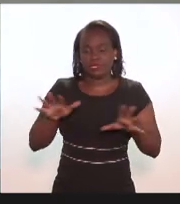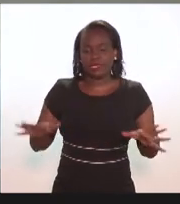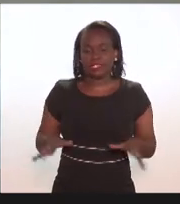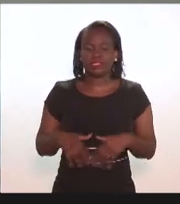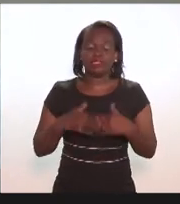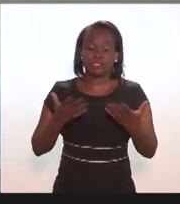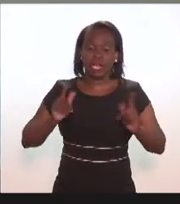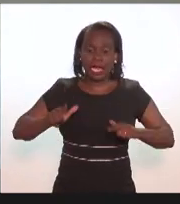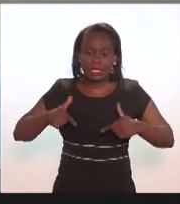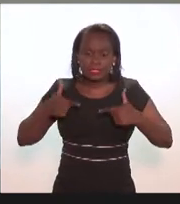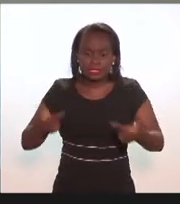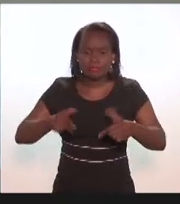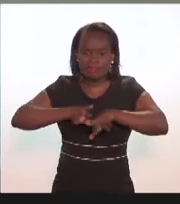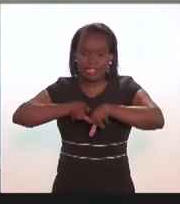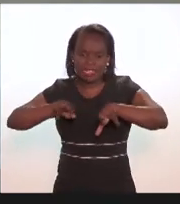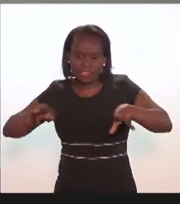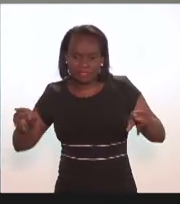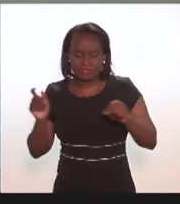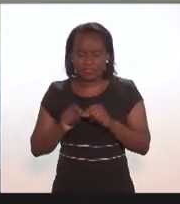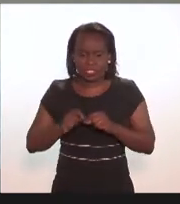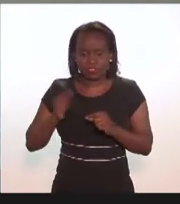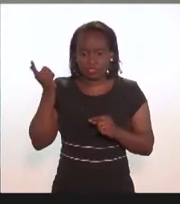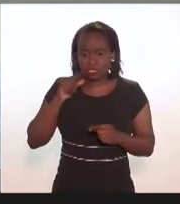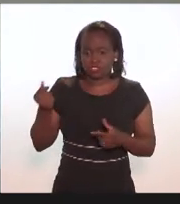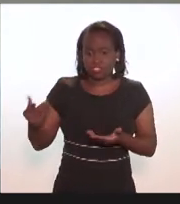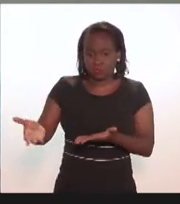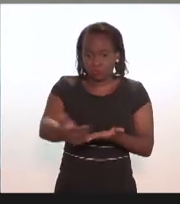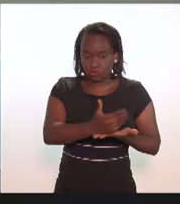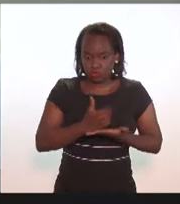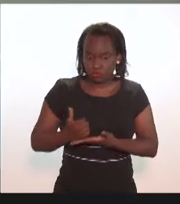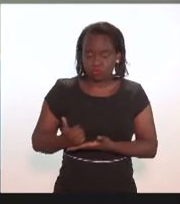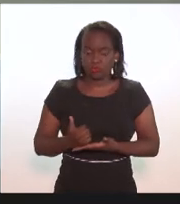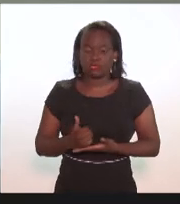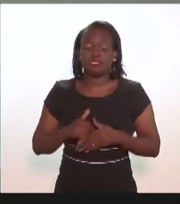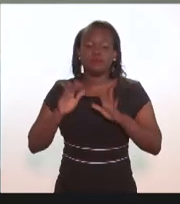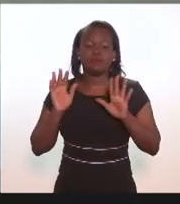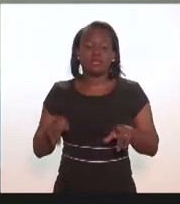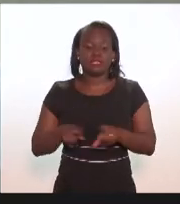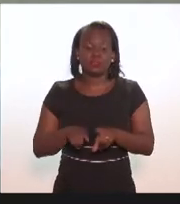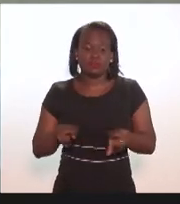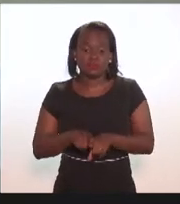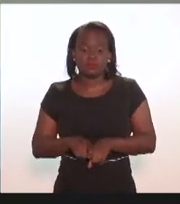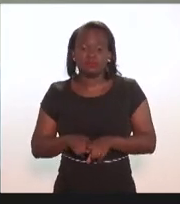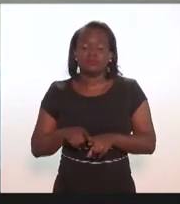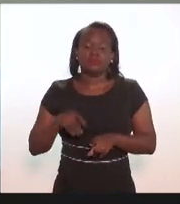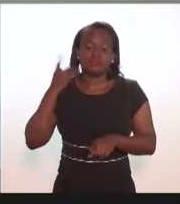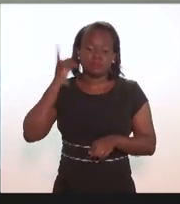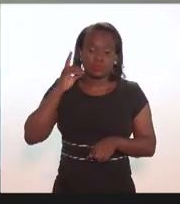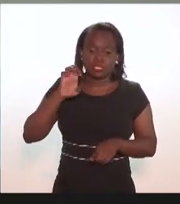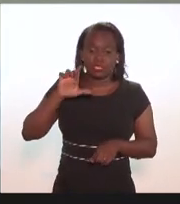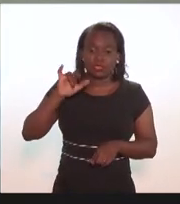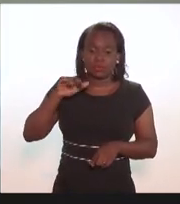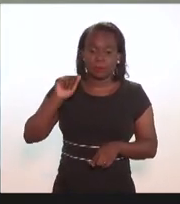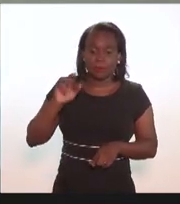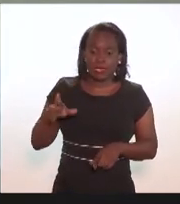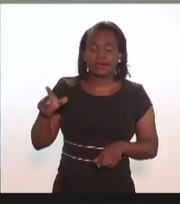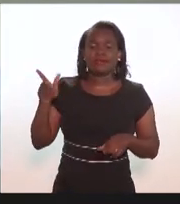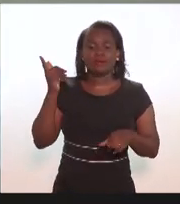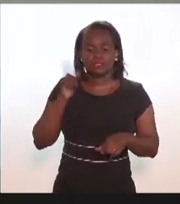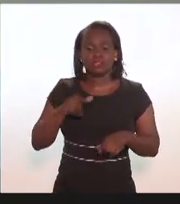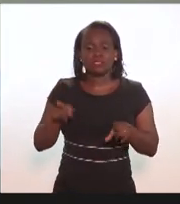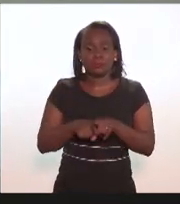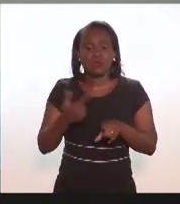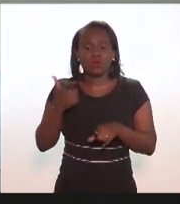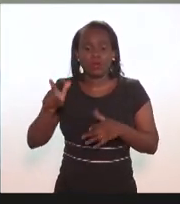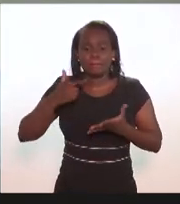ações que a gente tomou para recolhimento de tributos. Mas a gente tomou, deputado Eliomar, muitas outras ações em